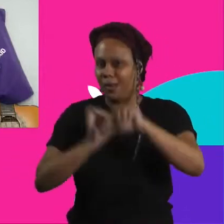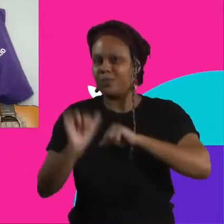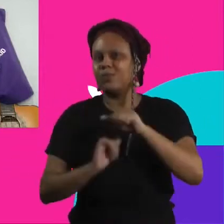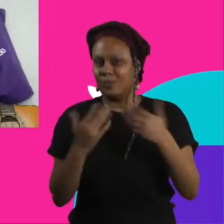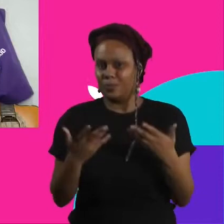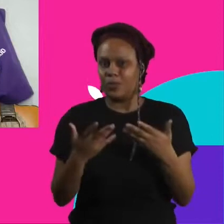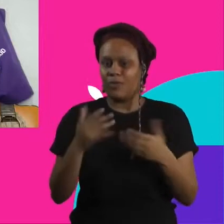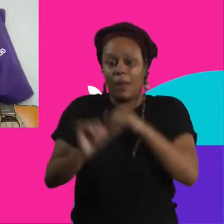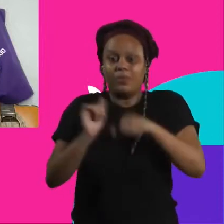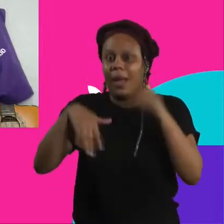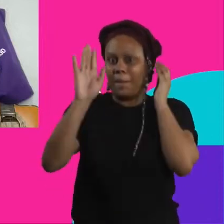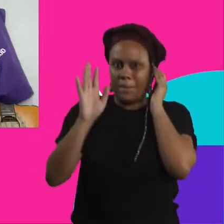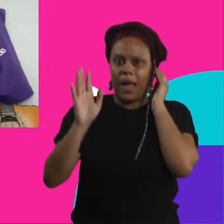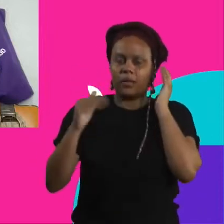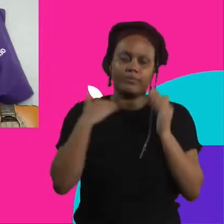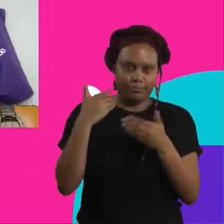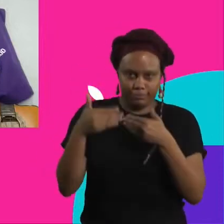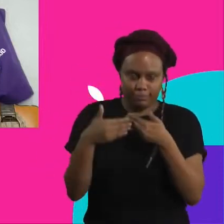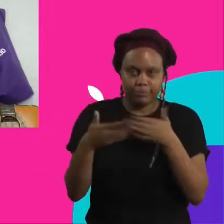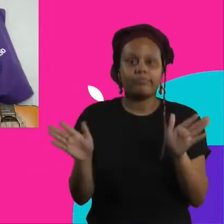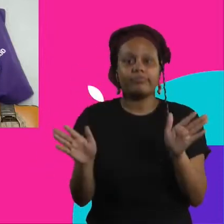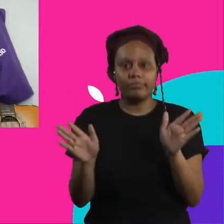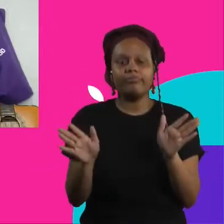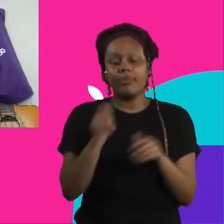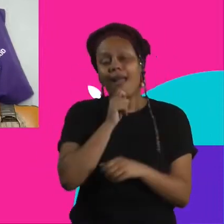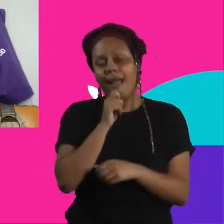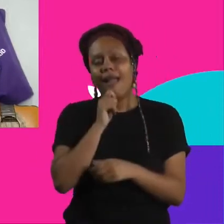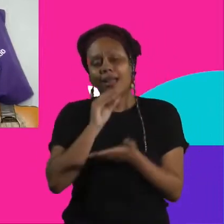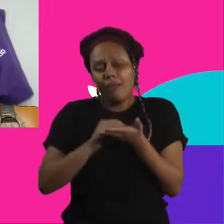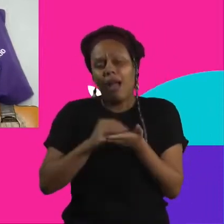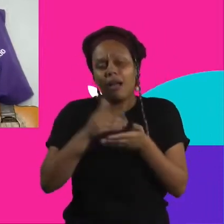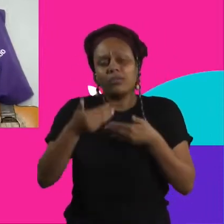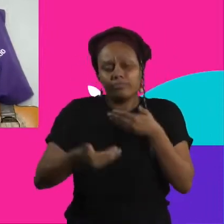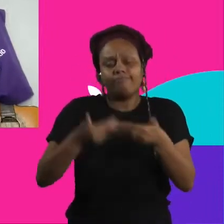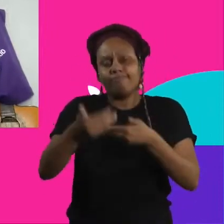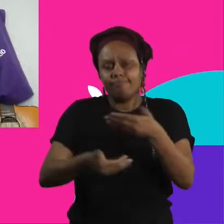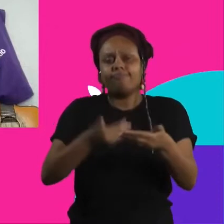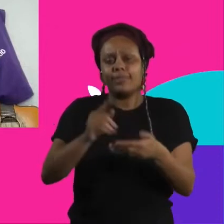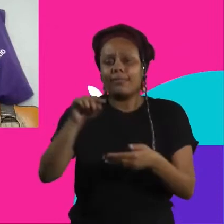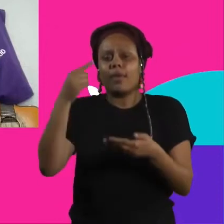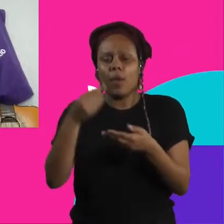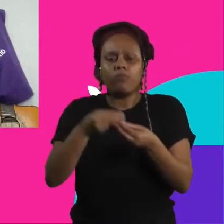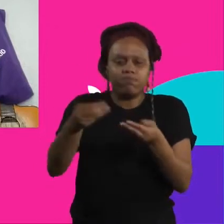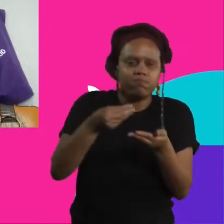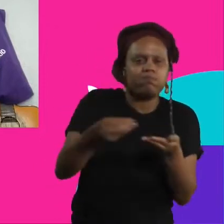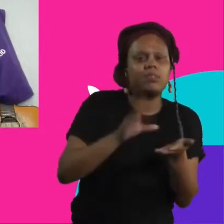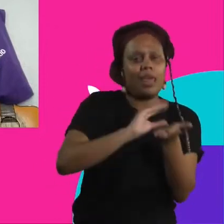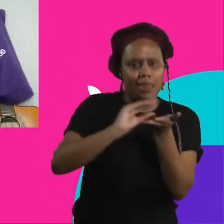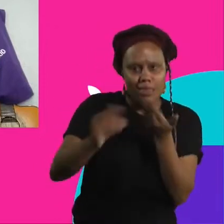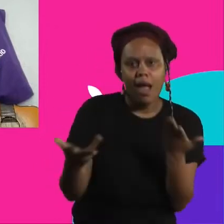no Brasil, ele tem algumas etapas, né? Então, primeiro, compartilhamento de informações, depois compartilhamento de dados,